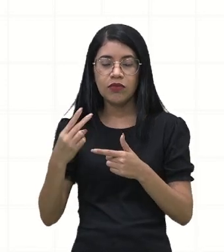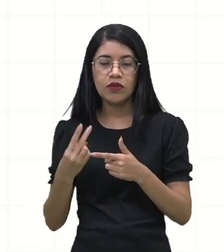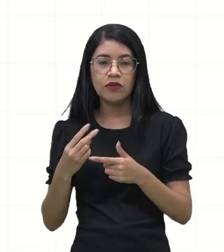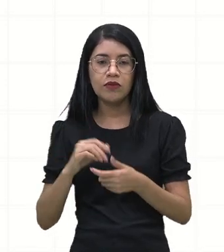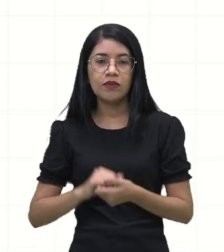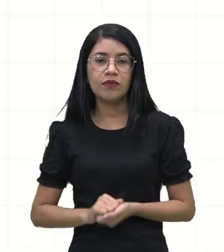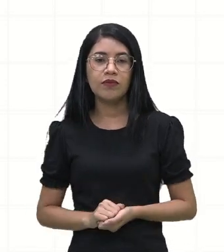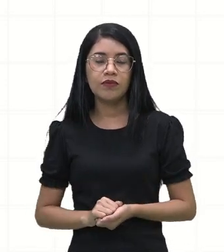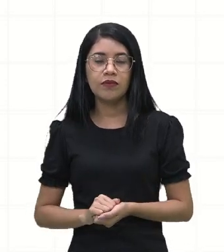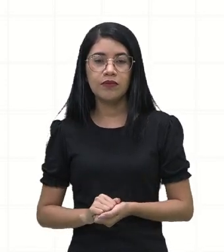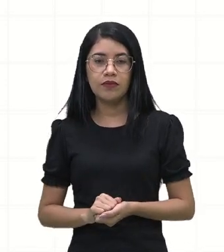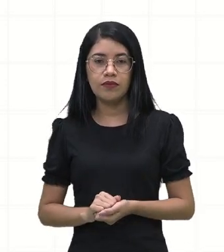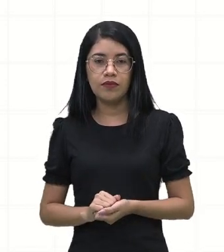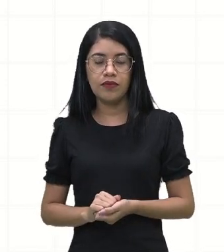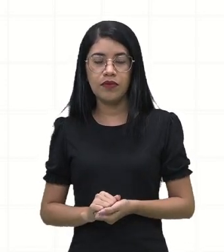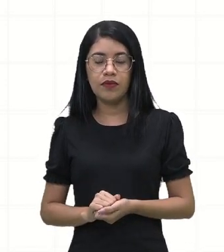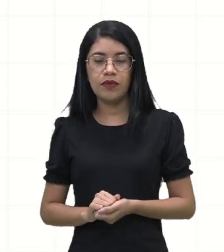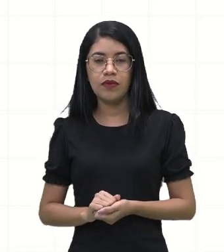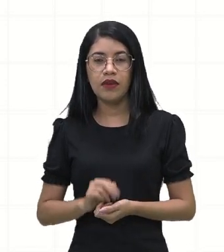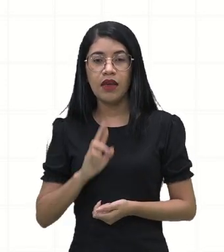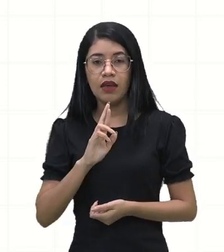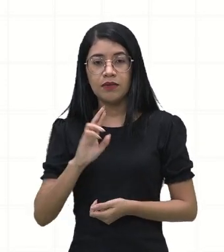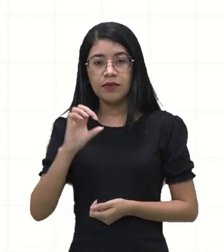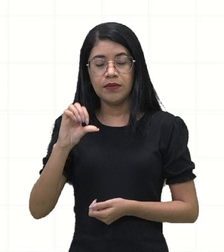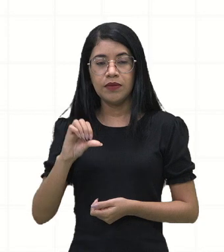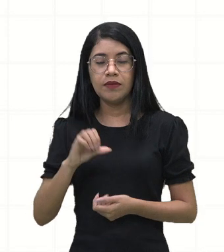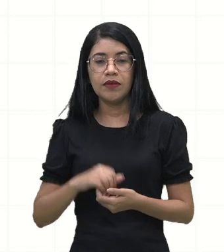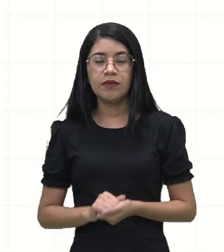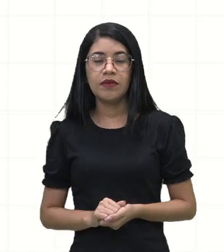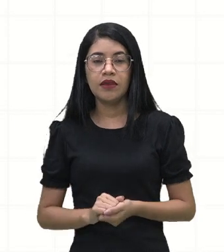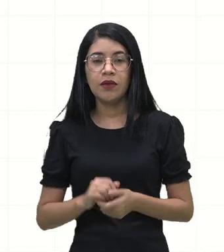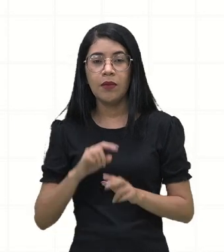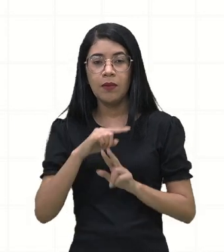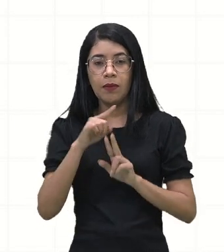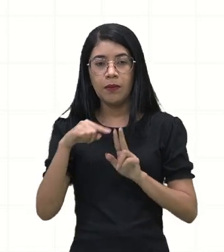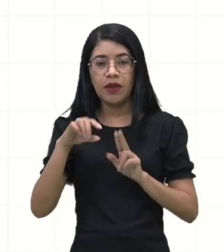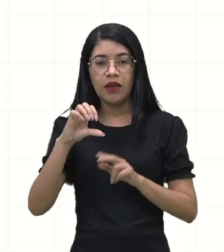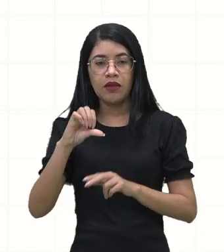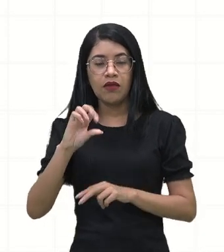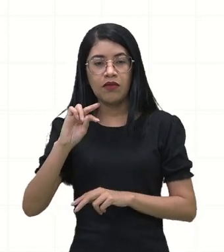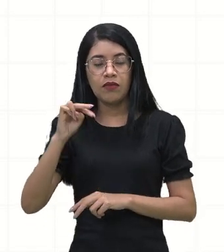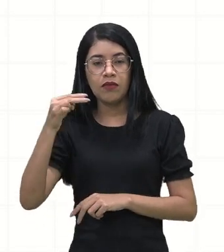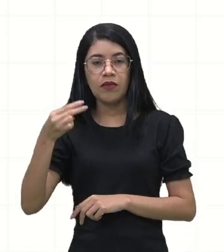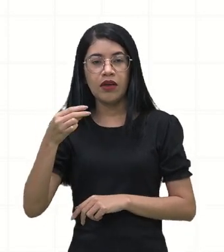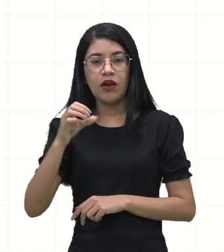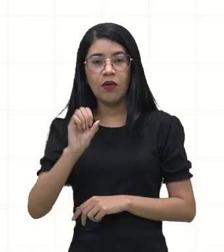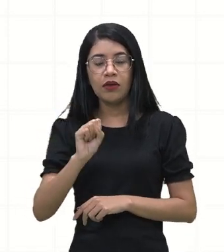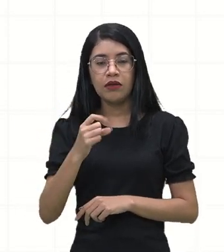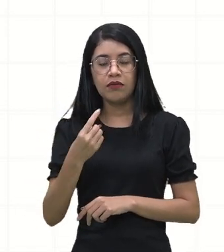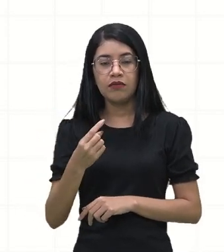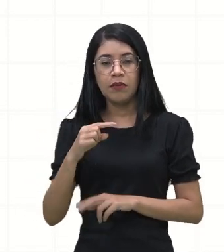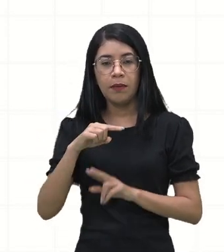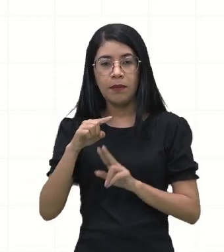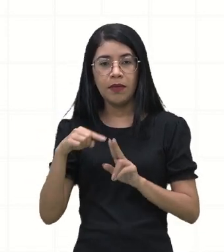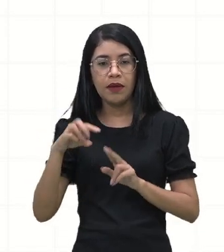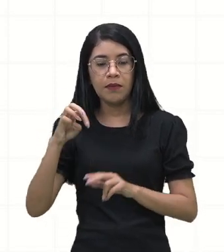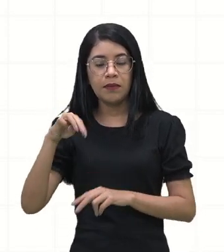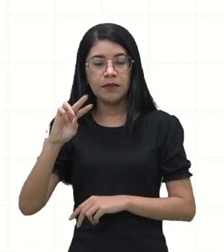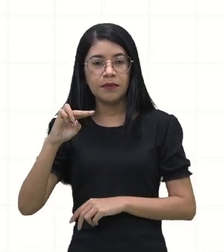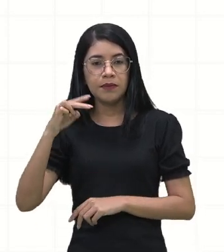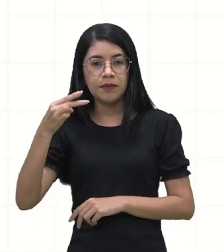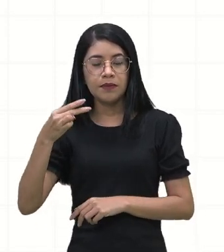raio, que é igual a 9. E aí sim, você bota o raio ao quadrado, que é 81.